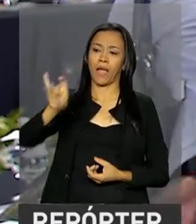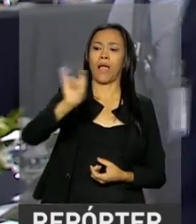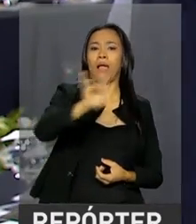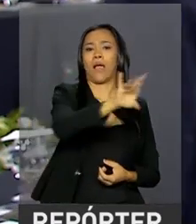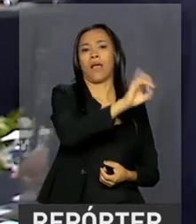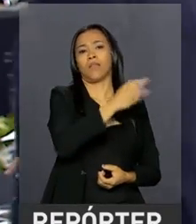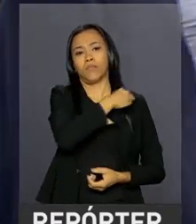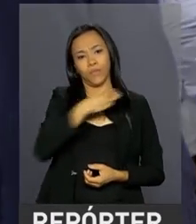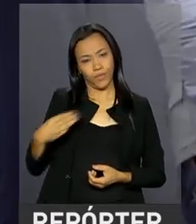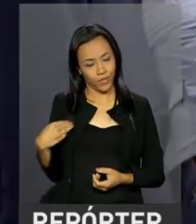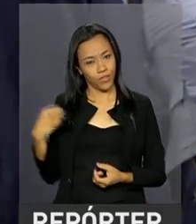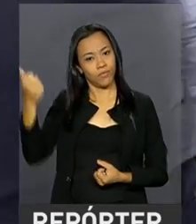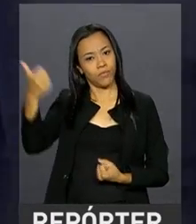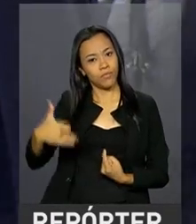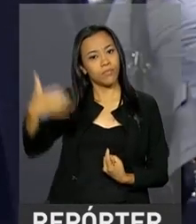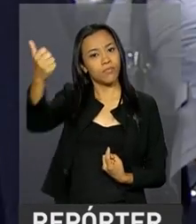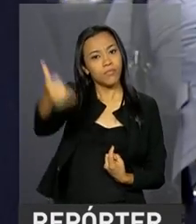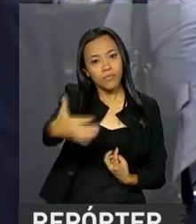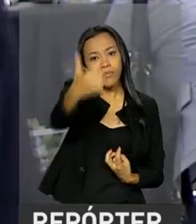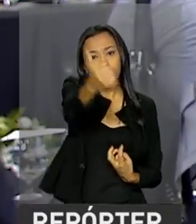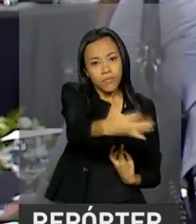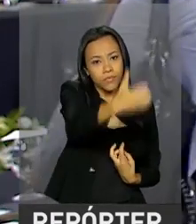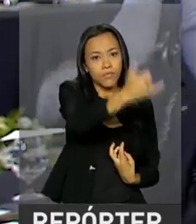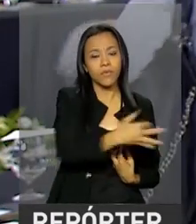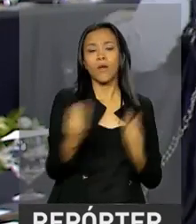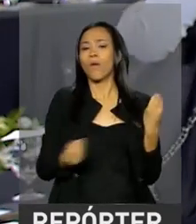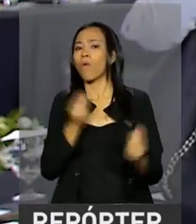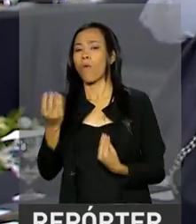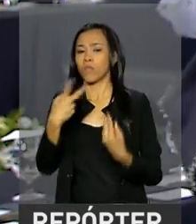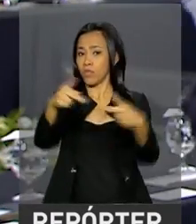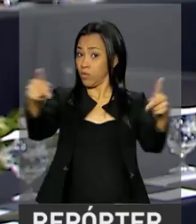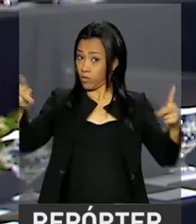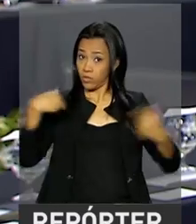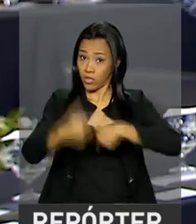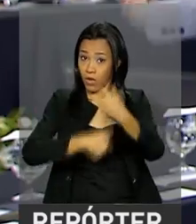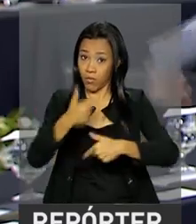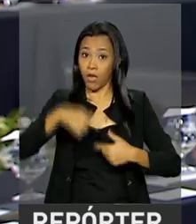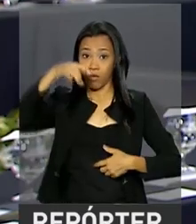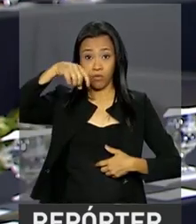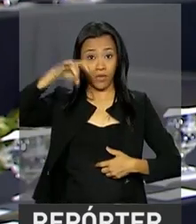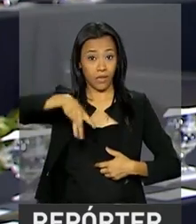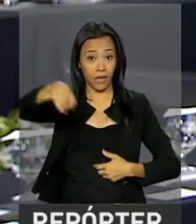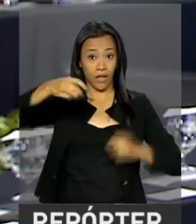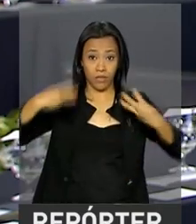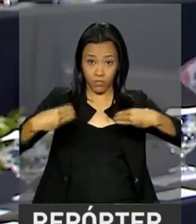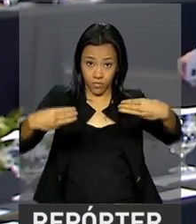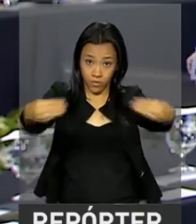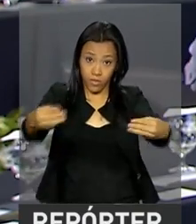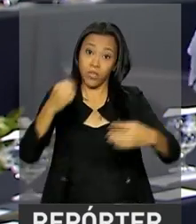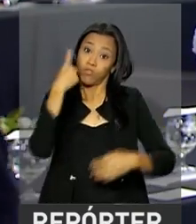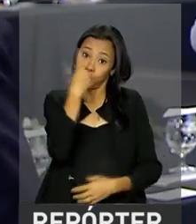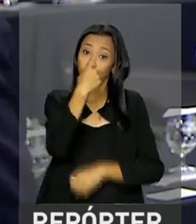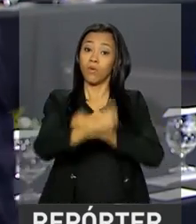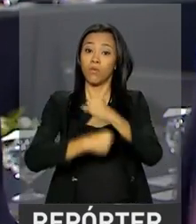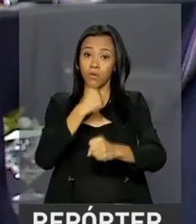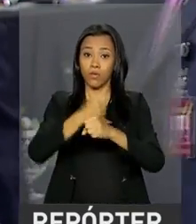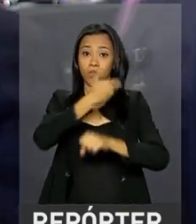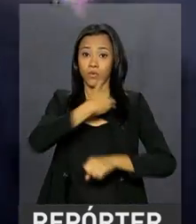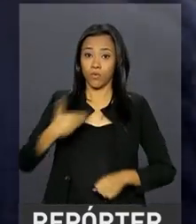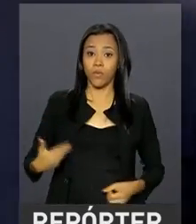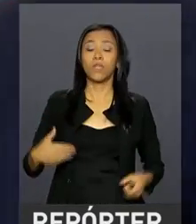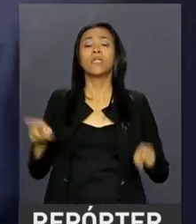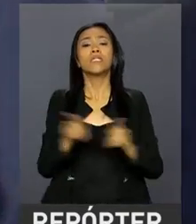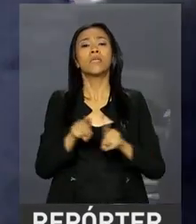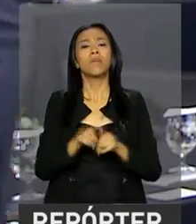também falar sobre as ações e medidas que vêm sendo adotadas e desenvolvidas ao longo desse um ano de governo. Eles também devem falar sobre